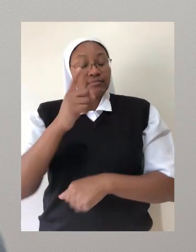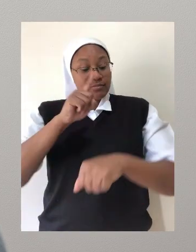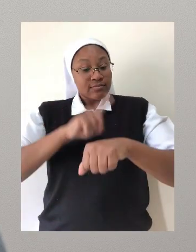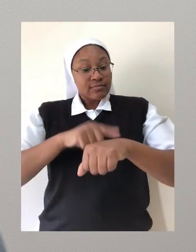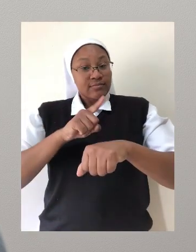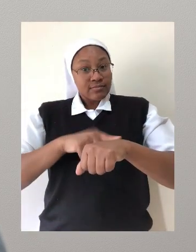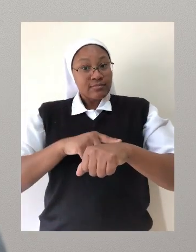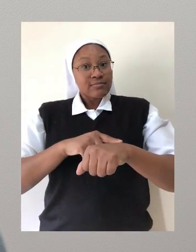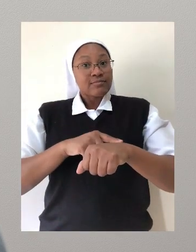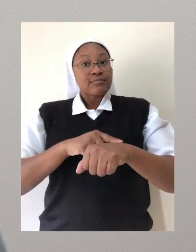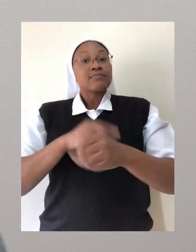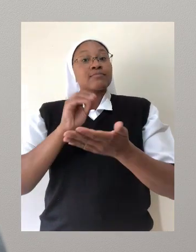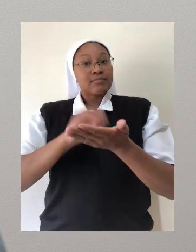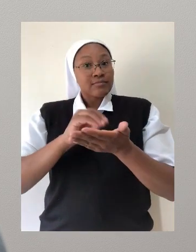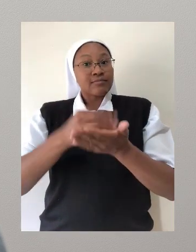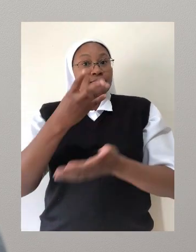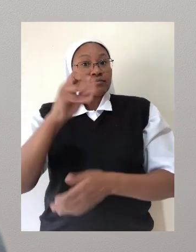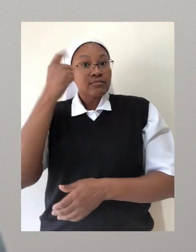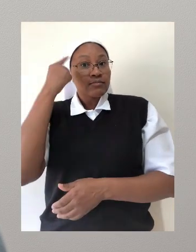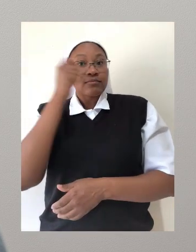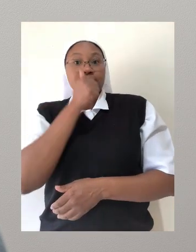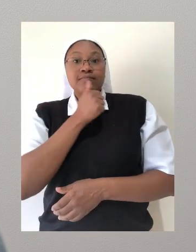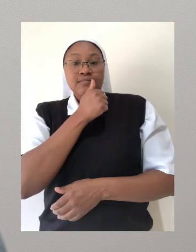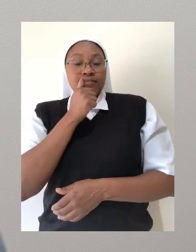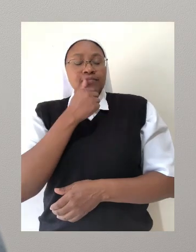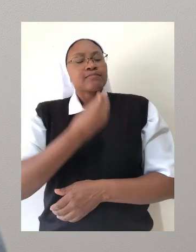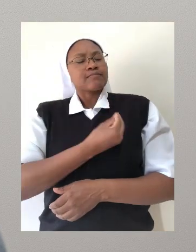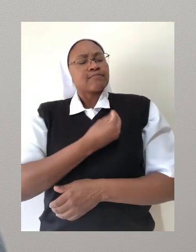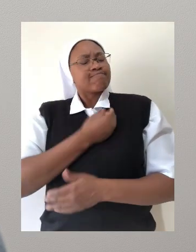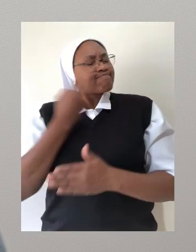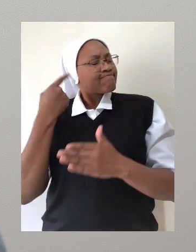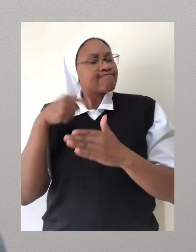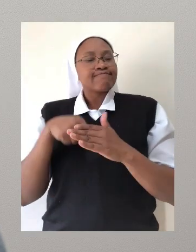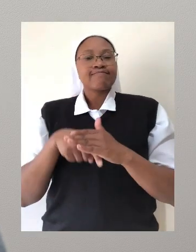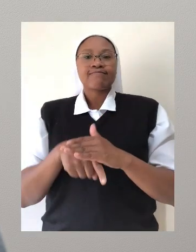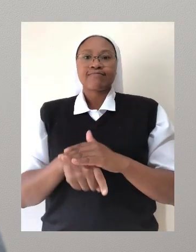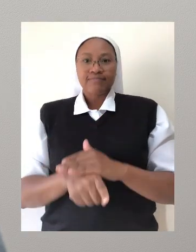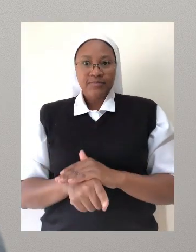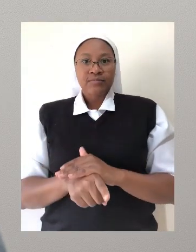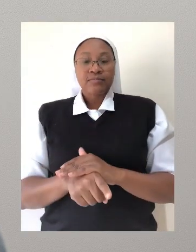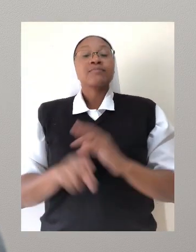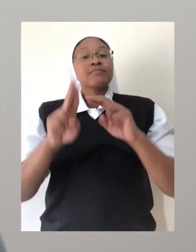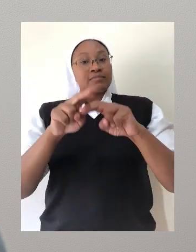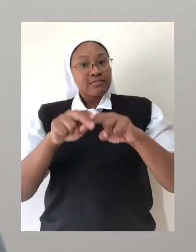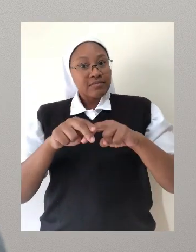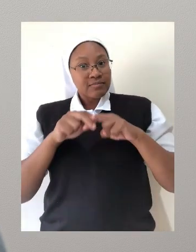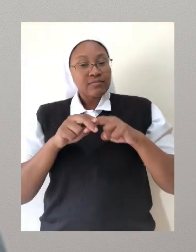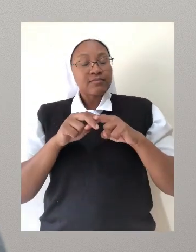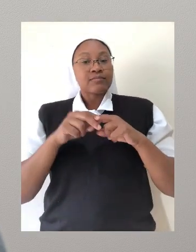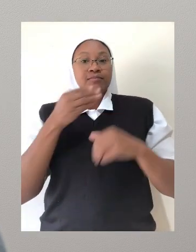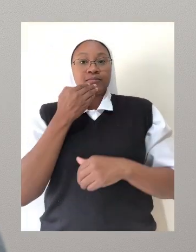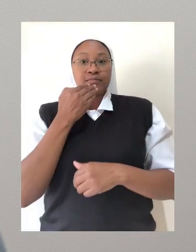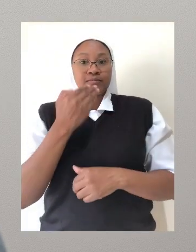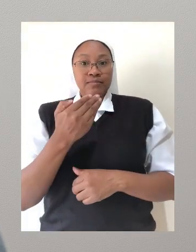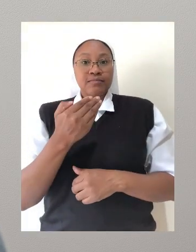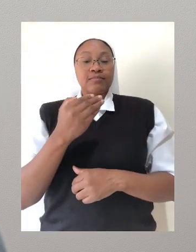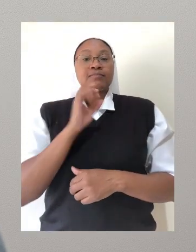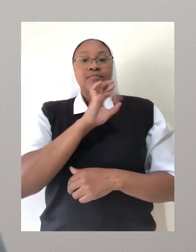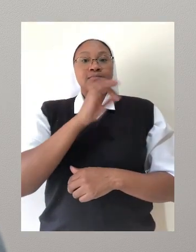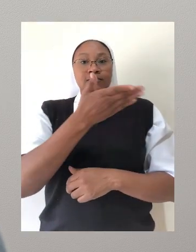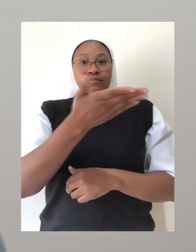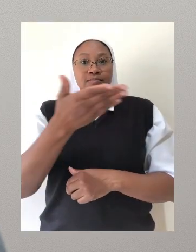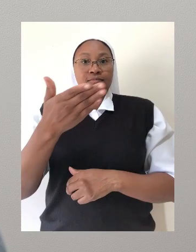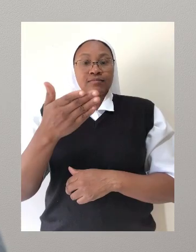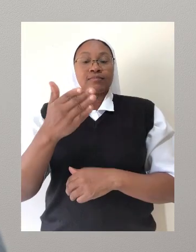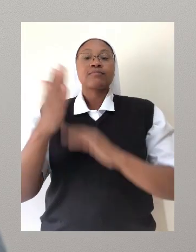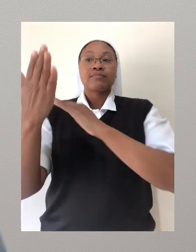eu desejo que nesse tempo que ainda falta de Quaresma, nós o vivamos profundamente. E para isso, invoco sobre